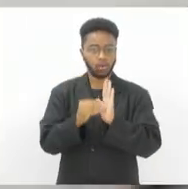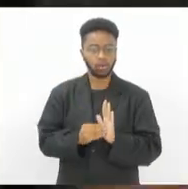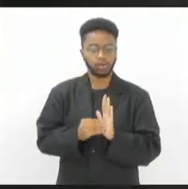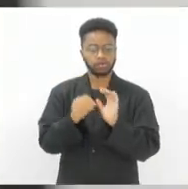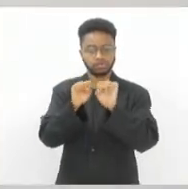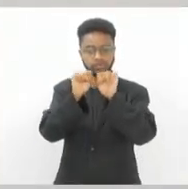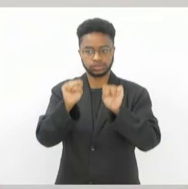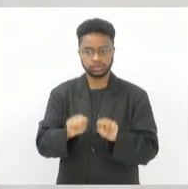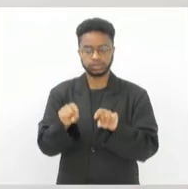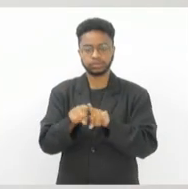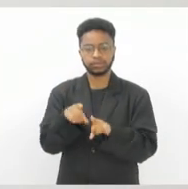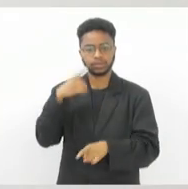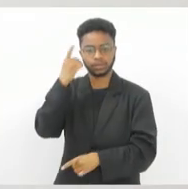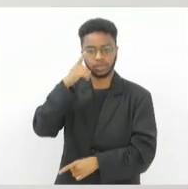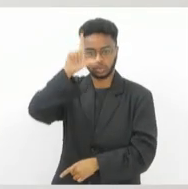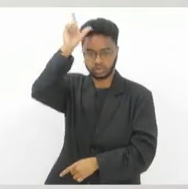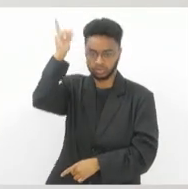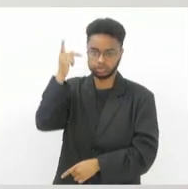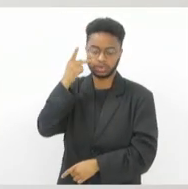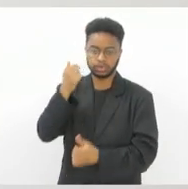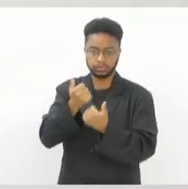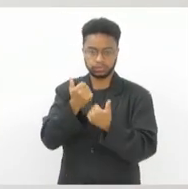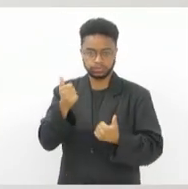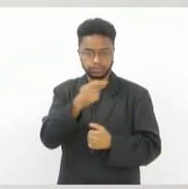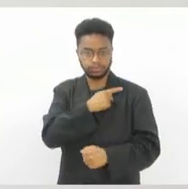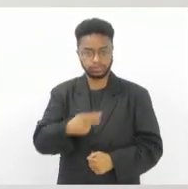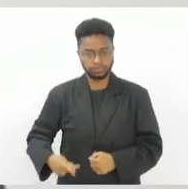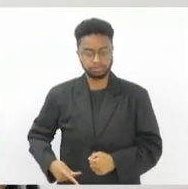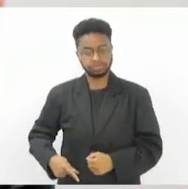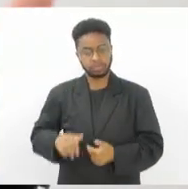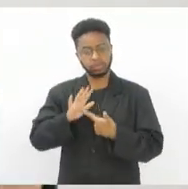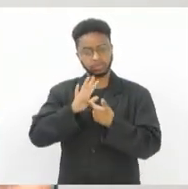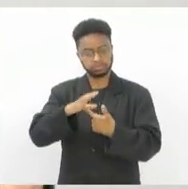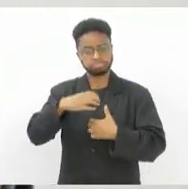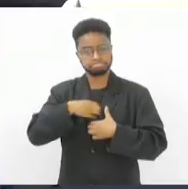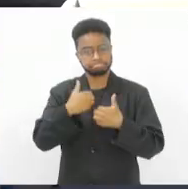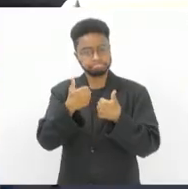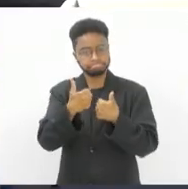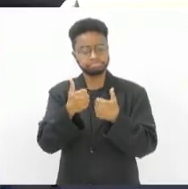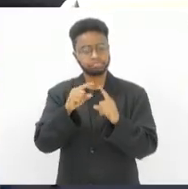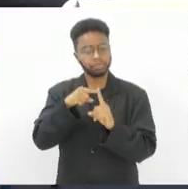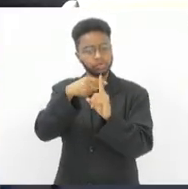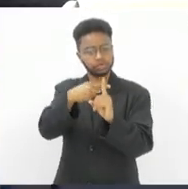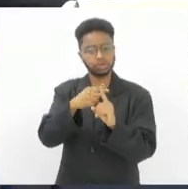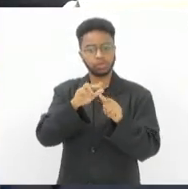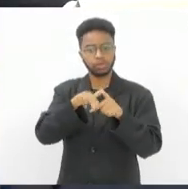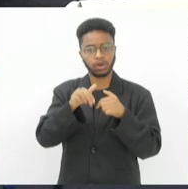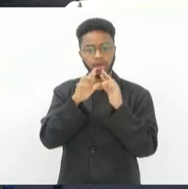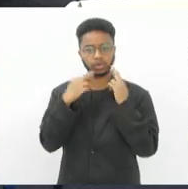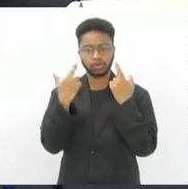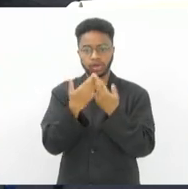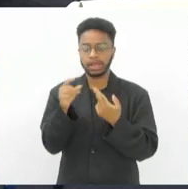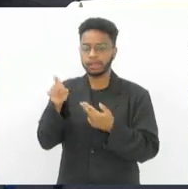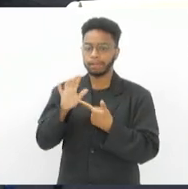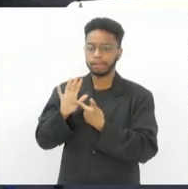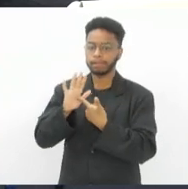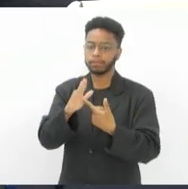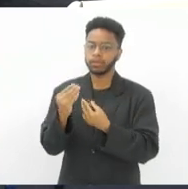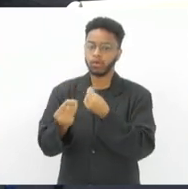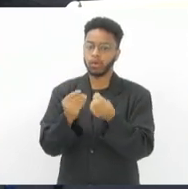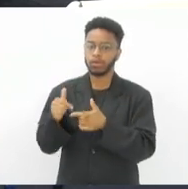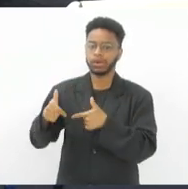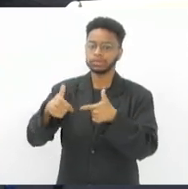Luiz Paulo, vice-presidente da comissão, se mostrou otimista com a reunião. O parlamentar ressaltou a atuação do